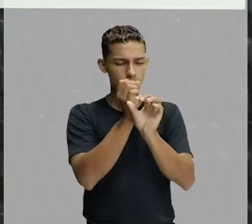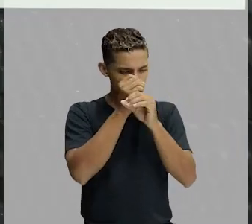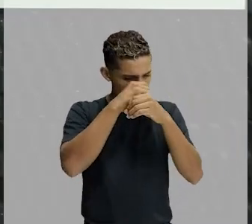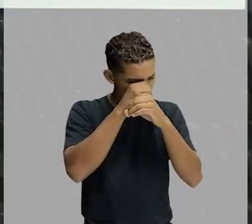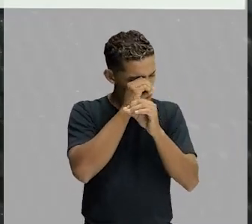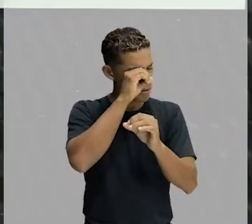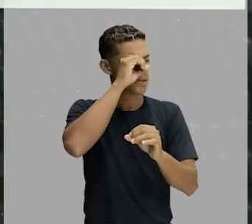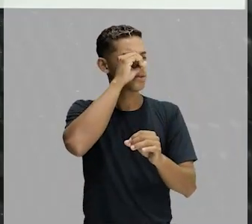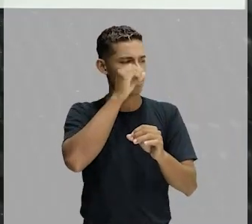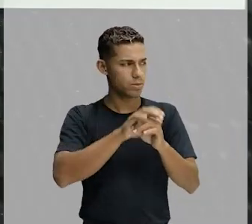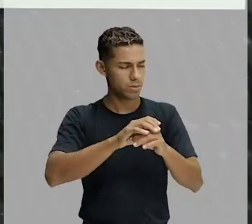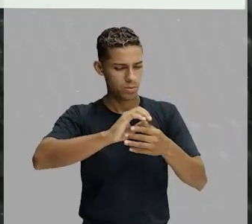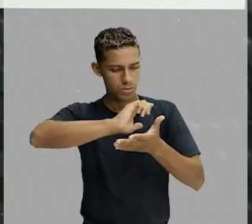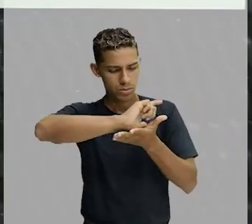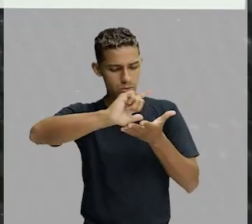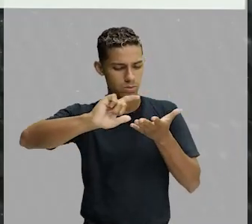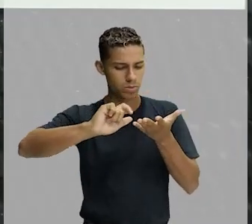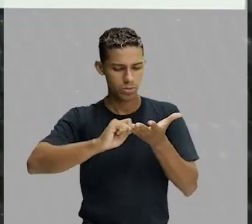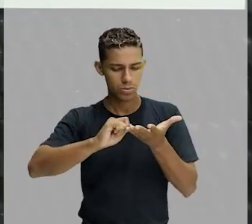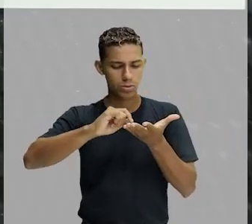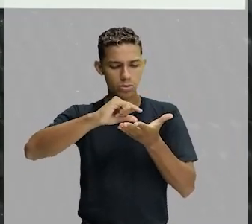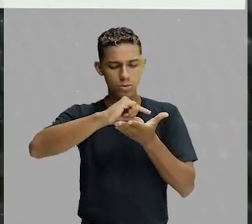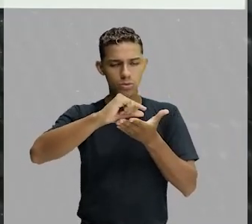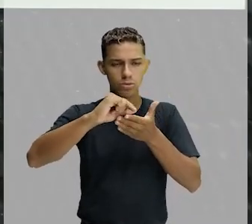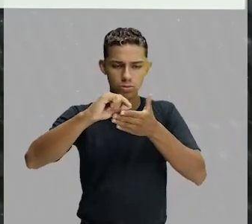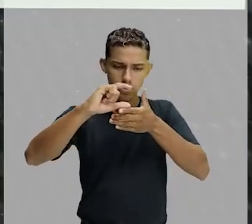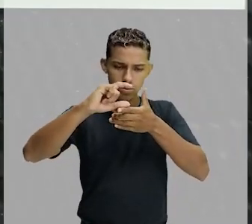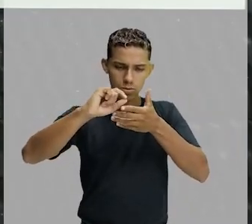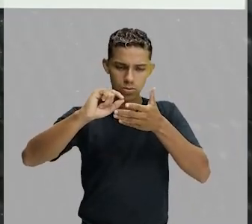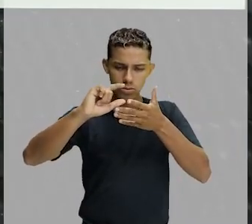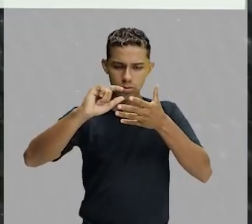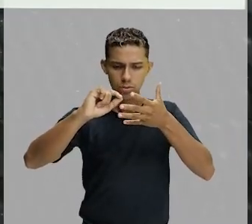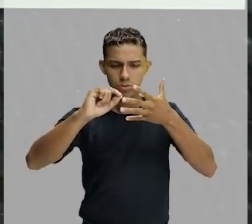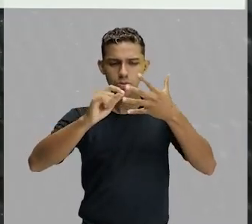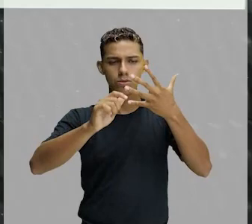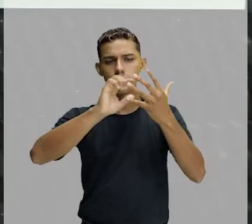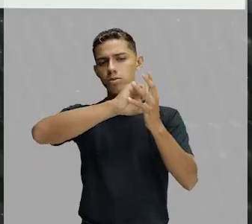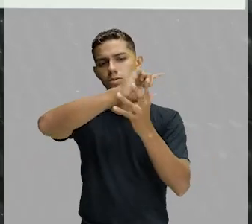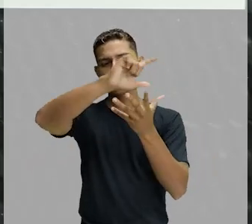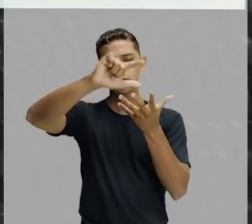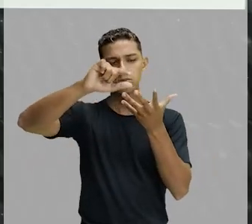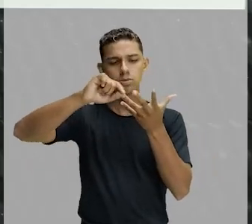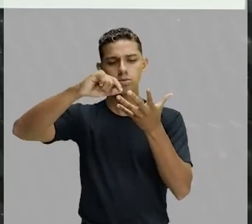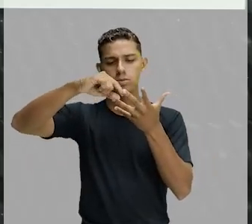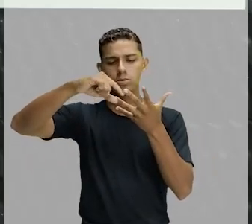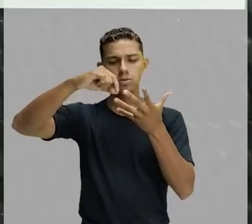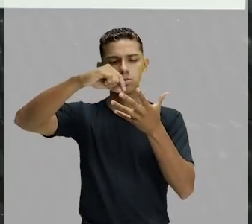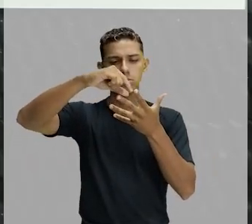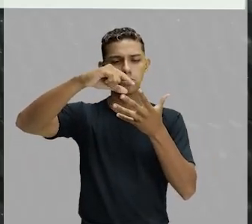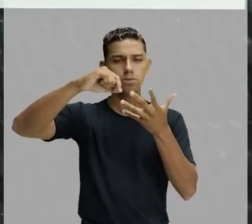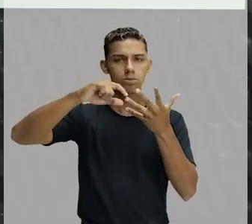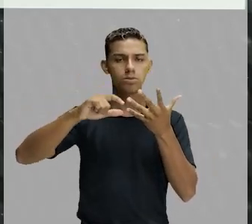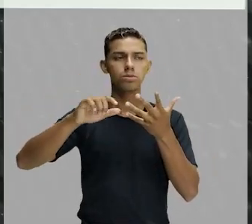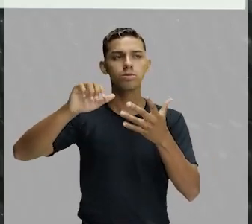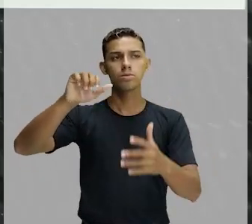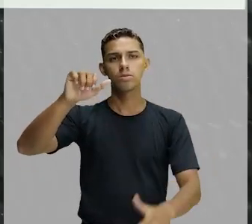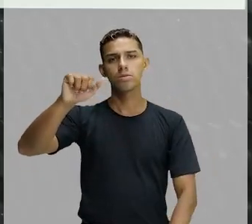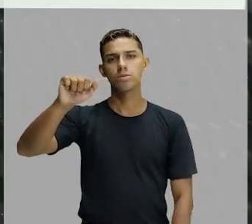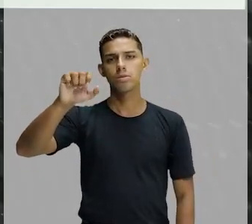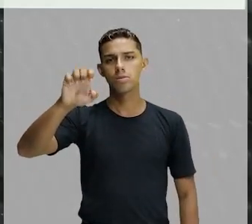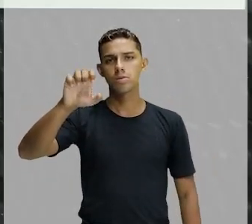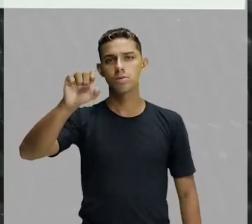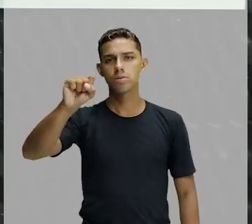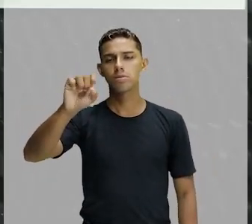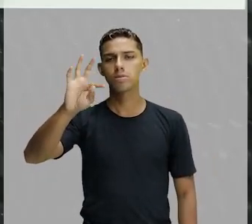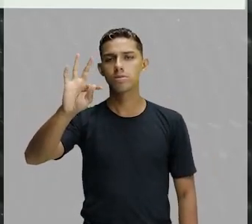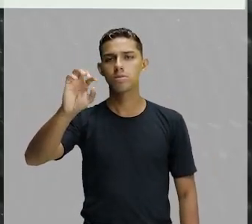microscópicas, conhecidas como estômatos, certo? Os estômatos são aberturas por onde ocorrem